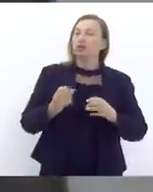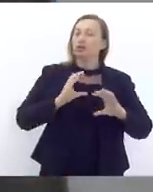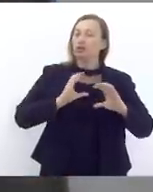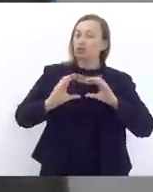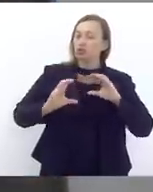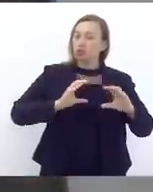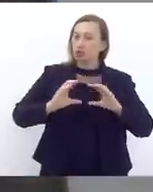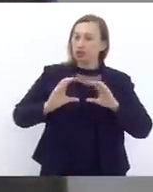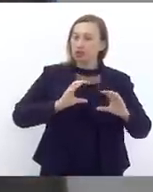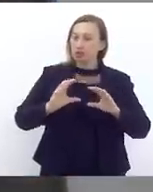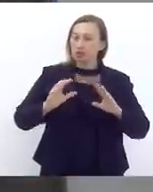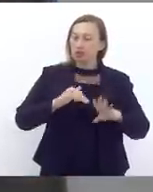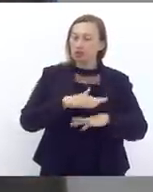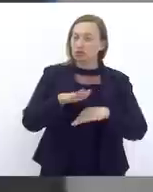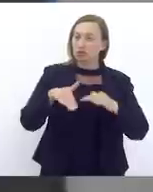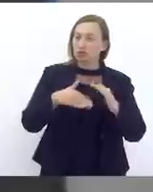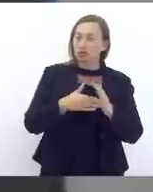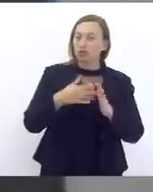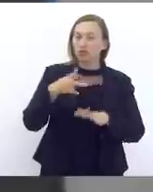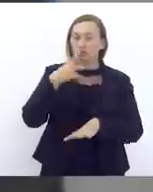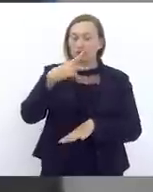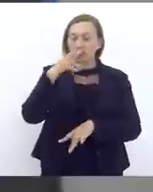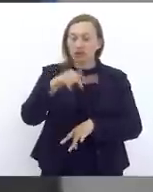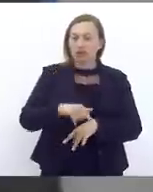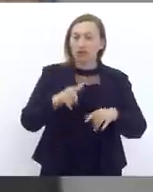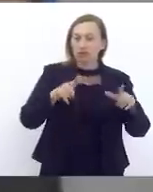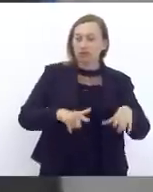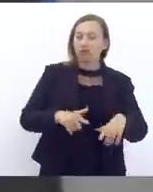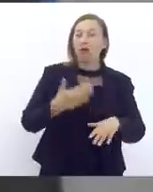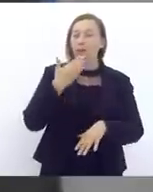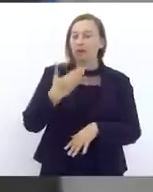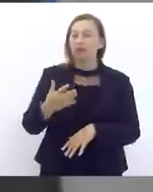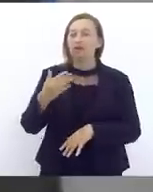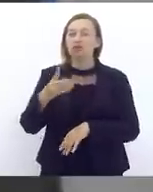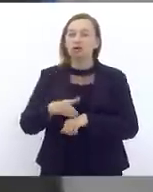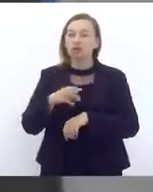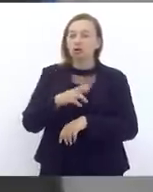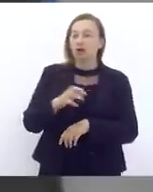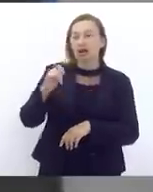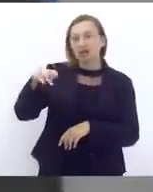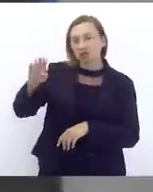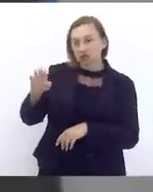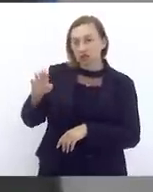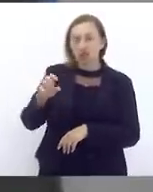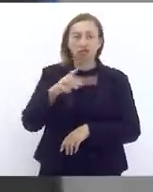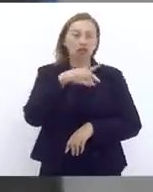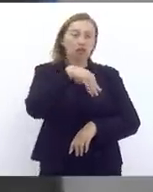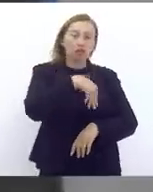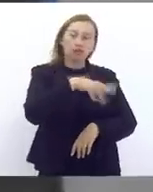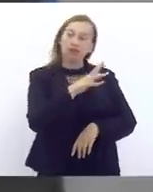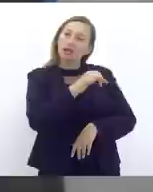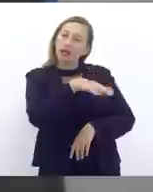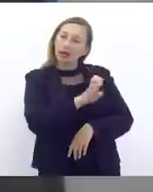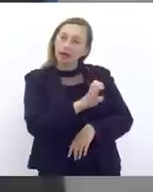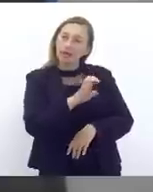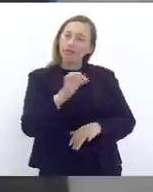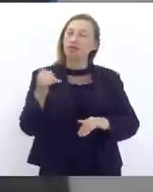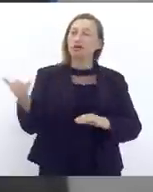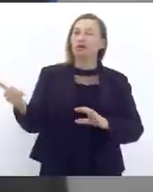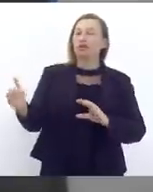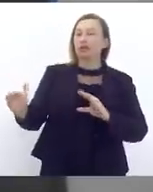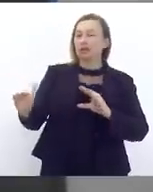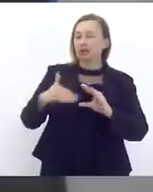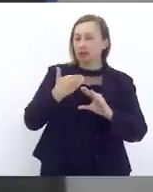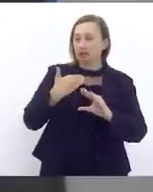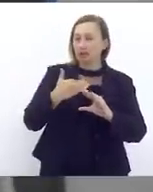determinações que foram levantadas aqui e pedir tanto a doutora Alexandre quanto o Dr Guilherme que mandem por escrito